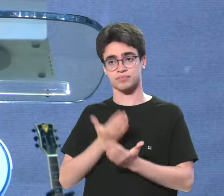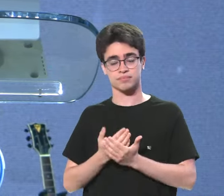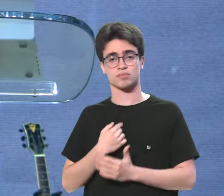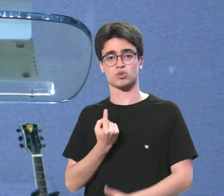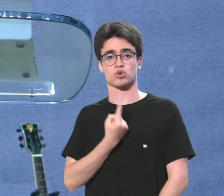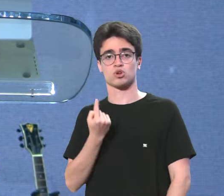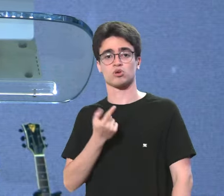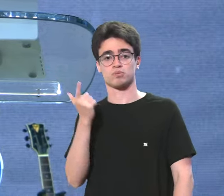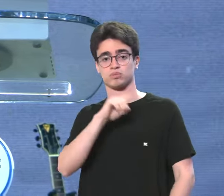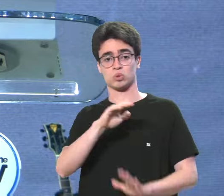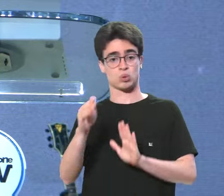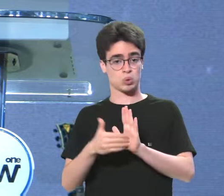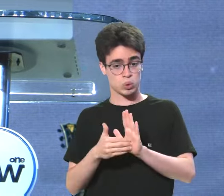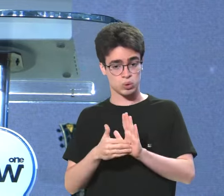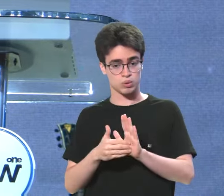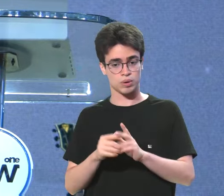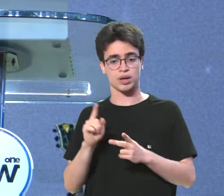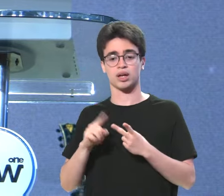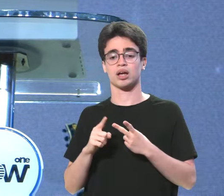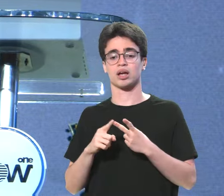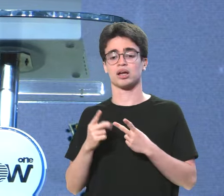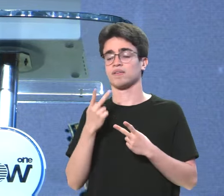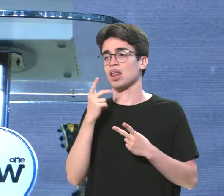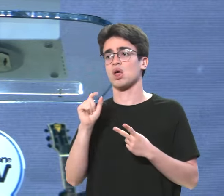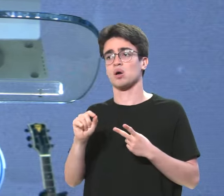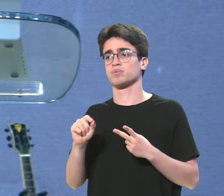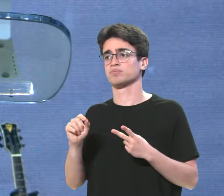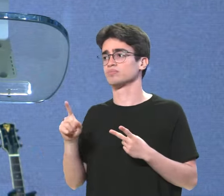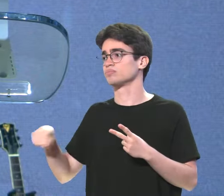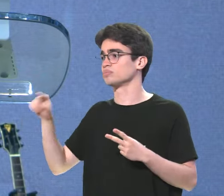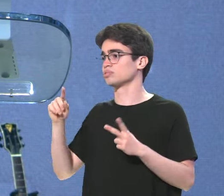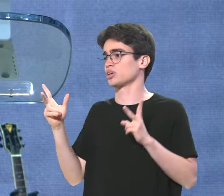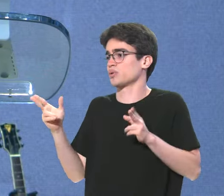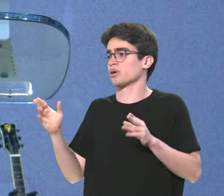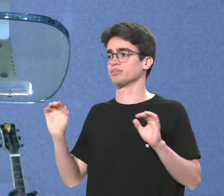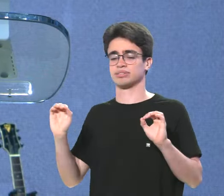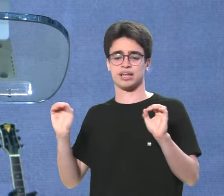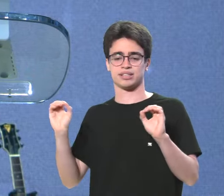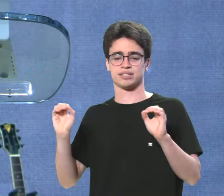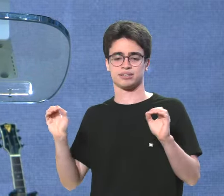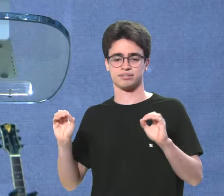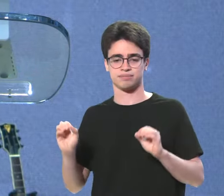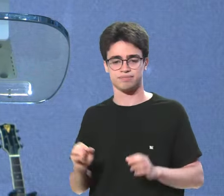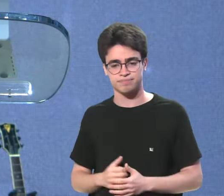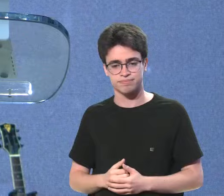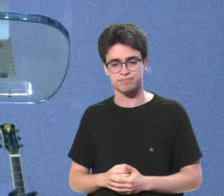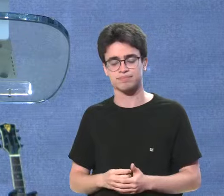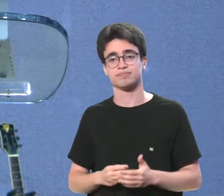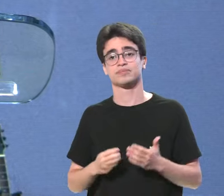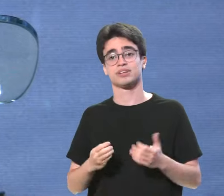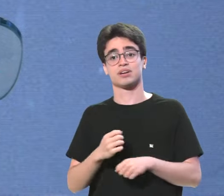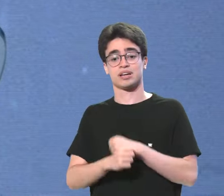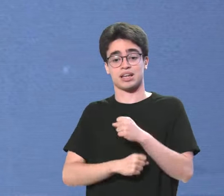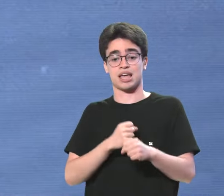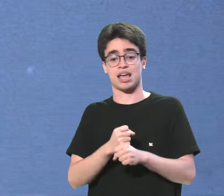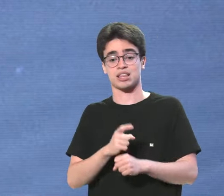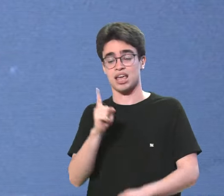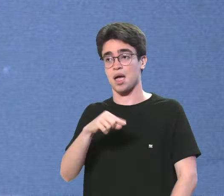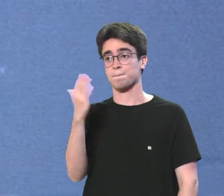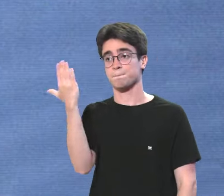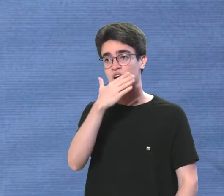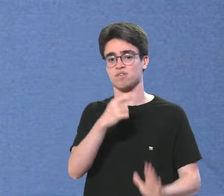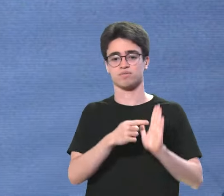tudo sozinho e segundo que ninguém ia fazer do jeito que eu fazia e esse ano foi uma prova para